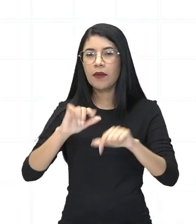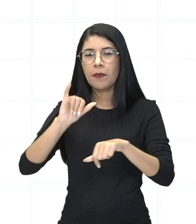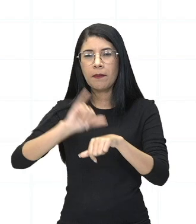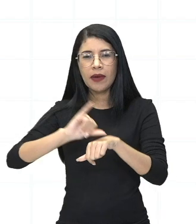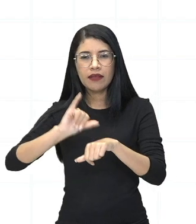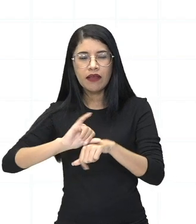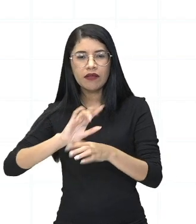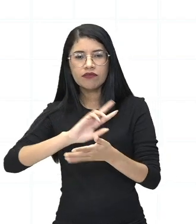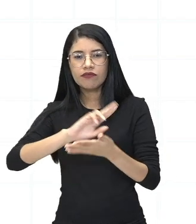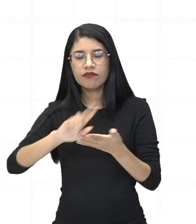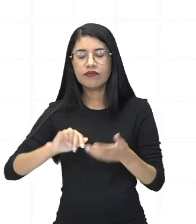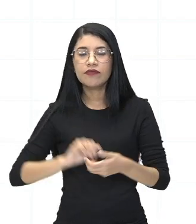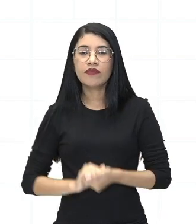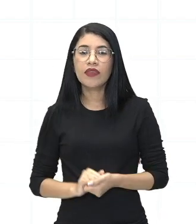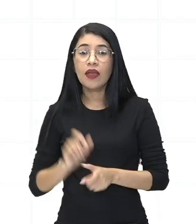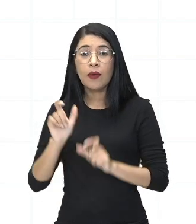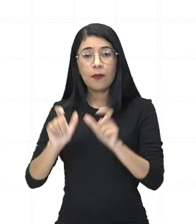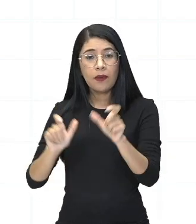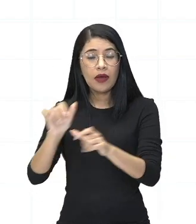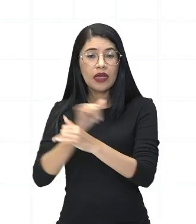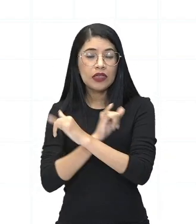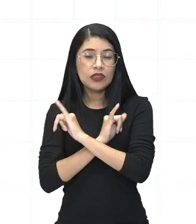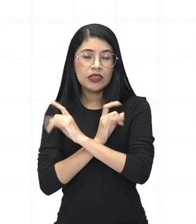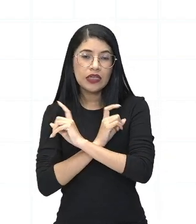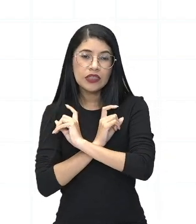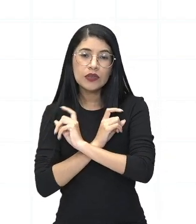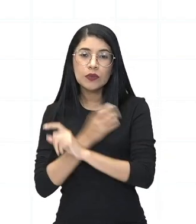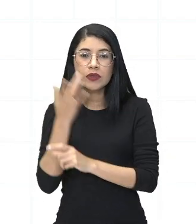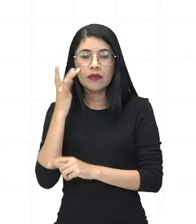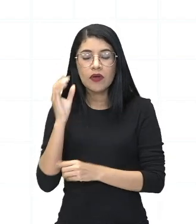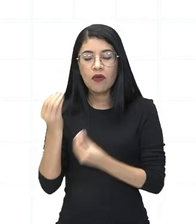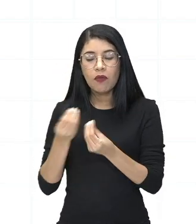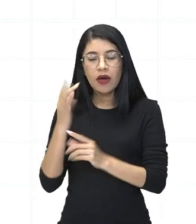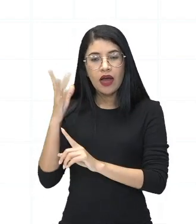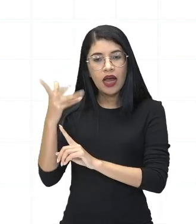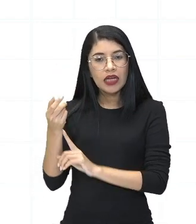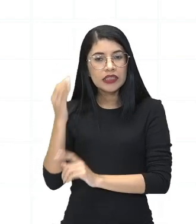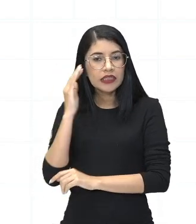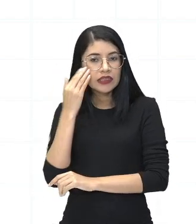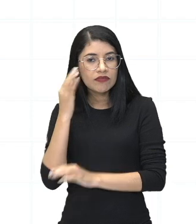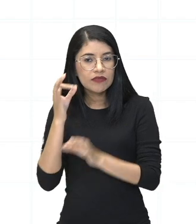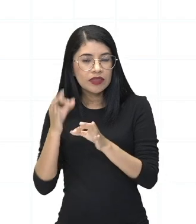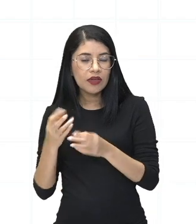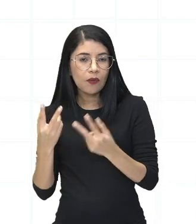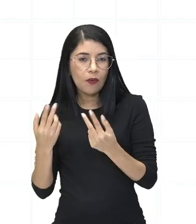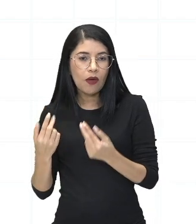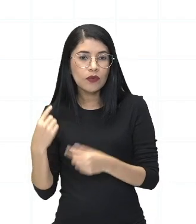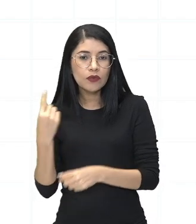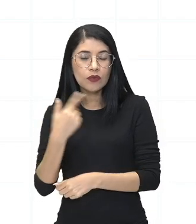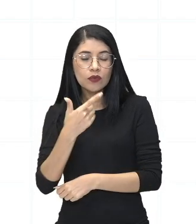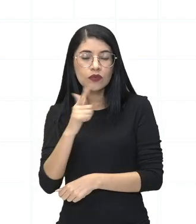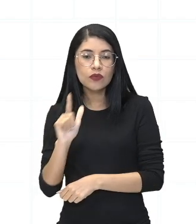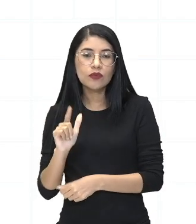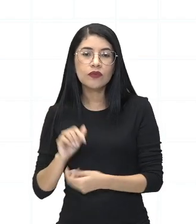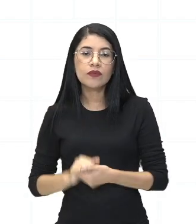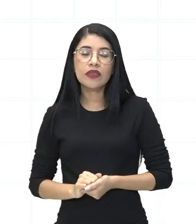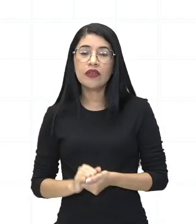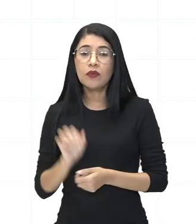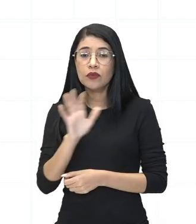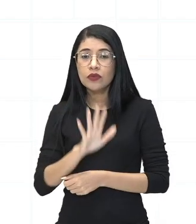Os egípcios não entendiam a arte da mesma maneira que nós, e suas obras artísticas eram, em